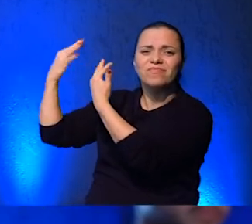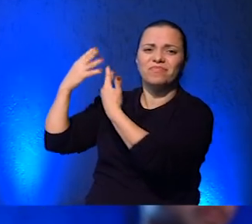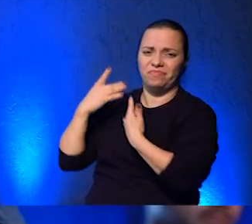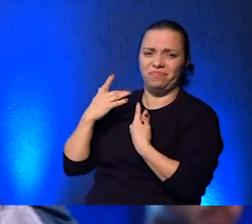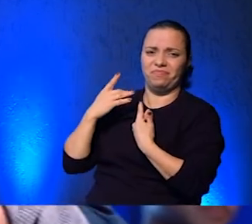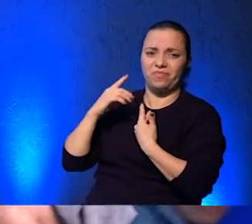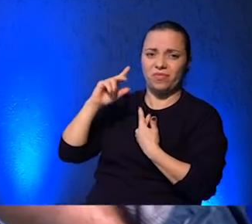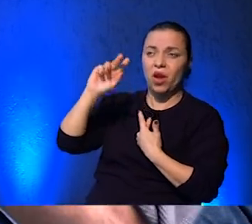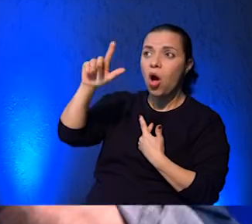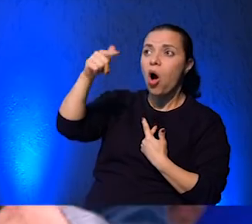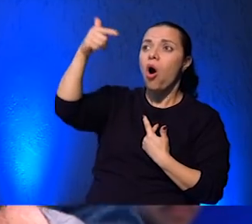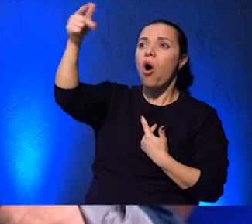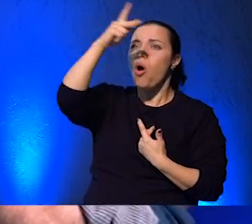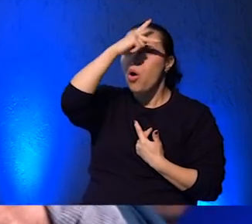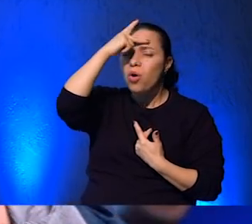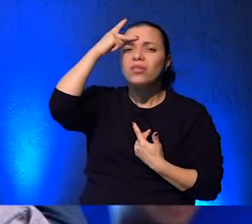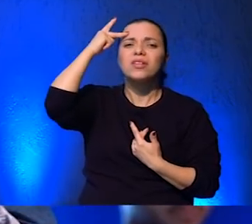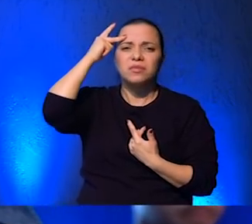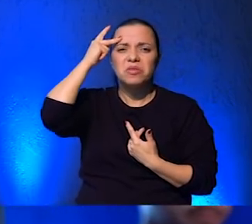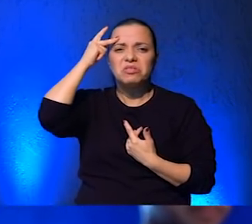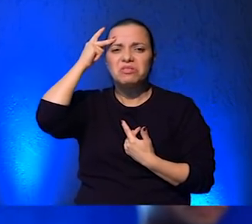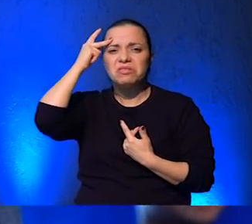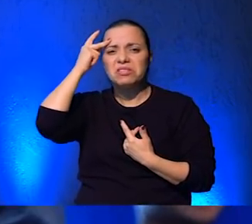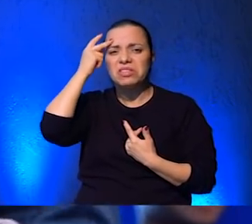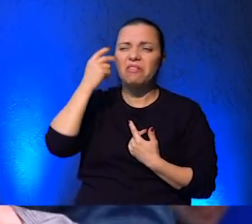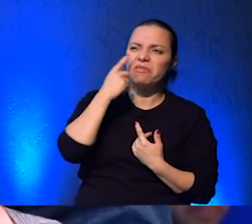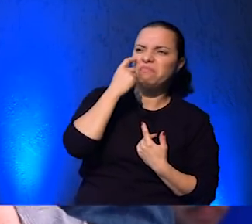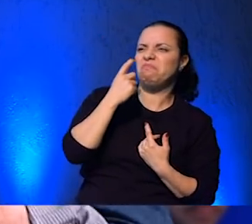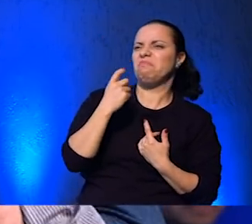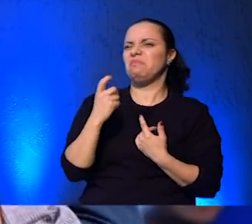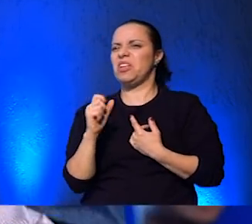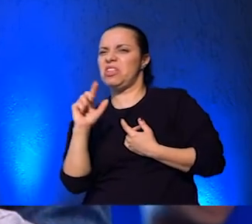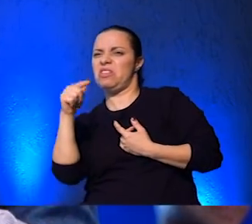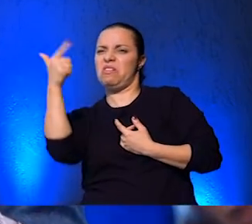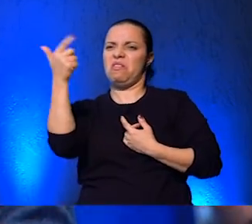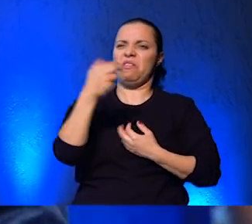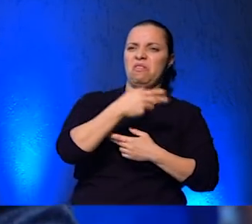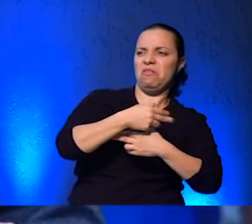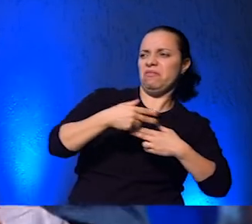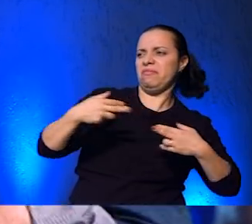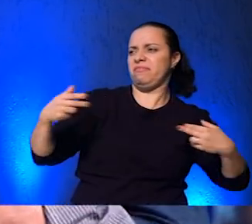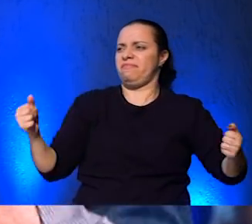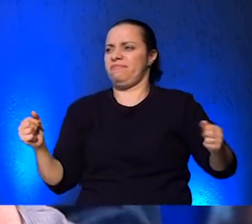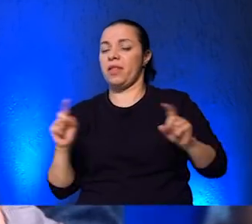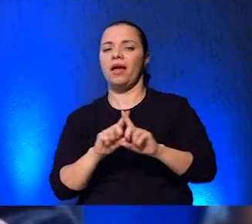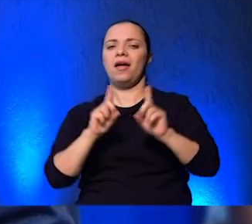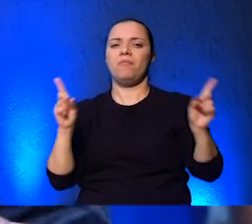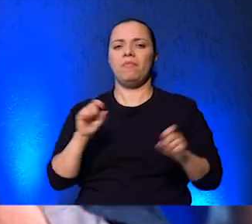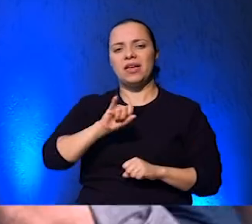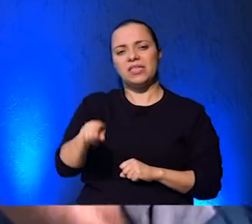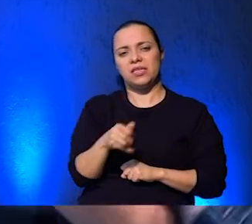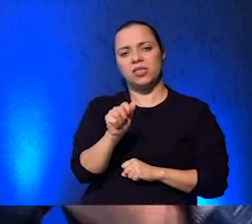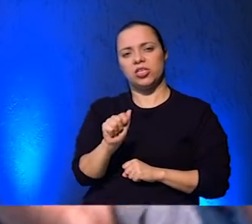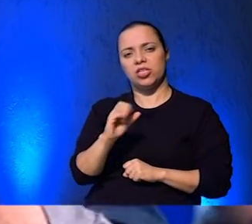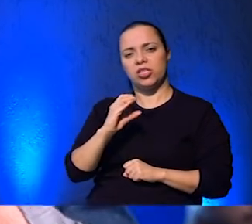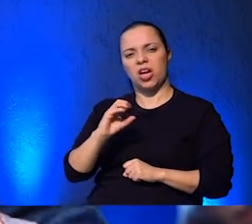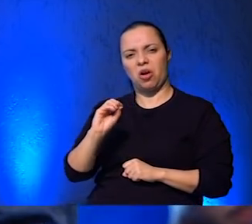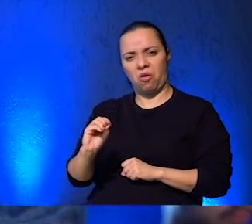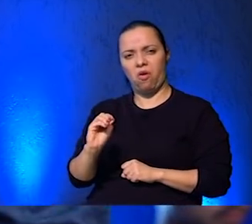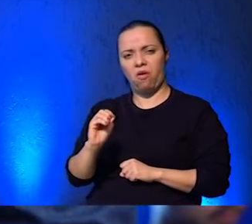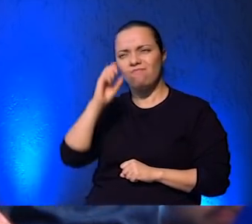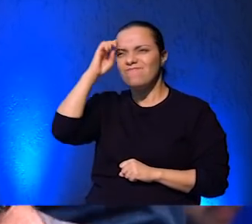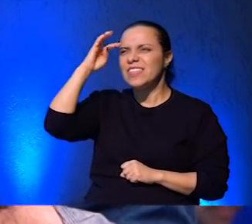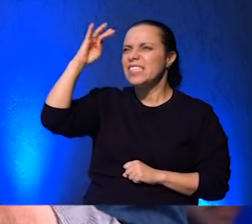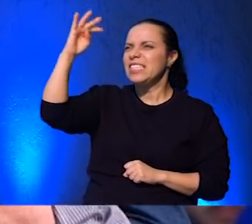pessoas estavam e saul estava interessada em caçar e fazer outras coisas jacó queria benção ele sonhava com a bênção ele